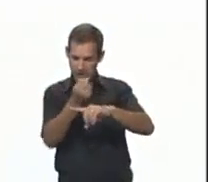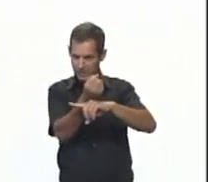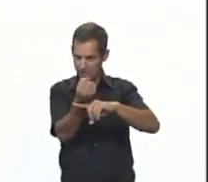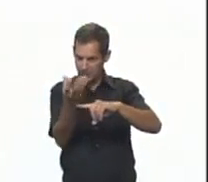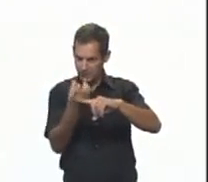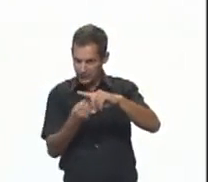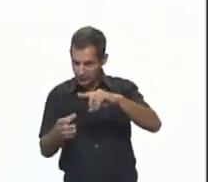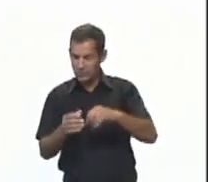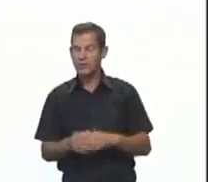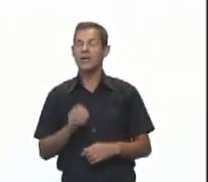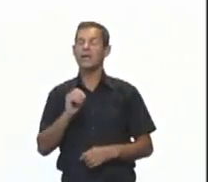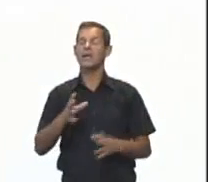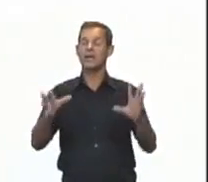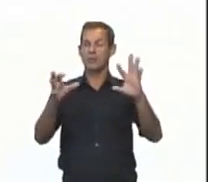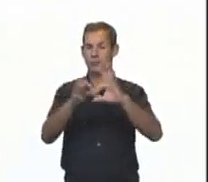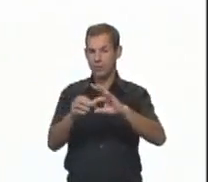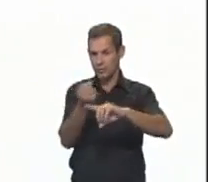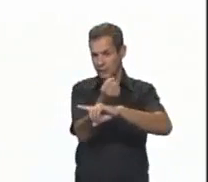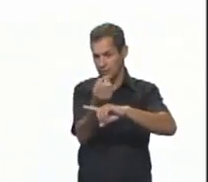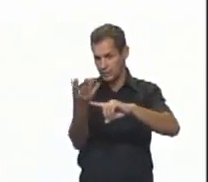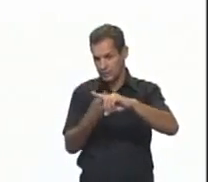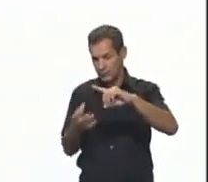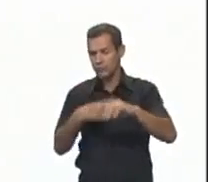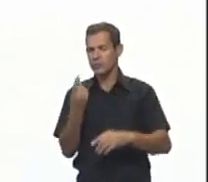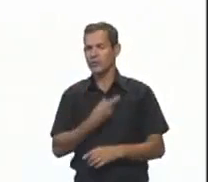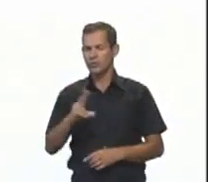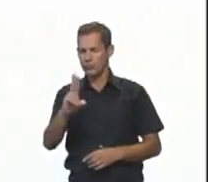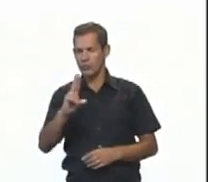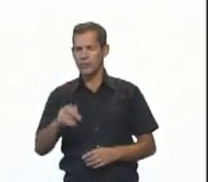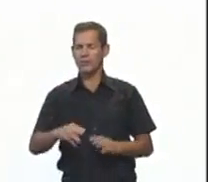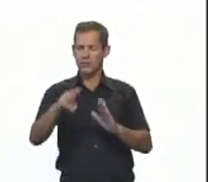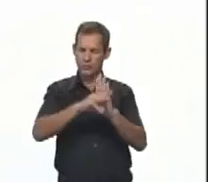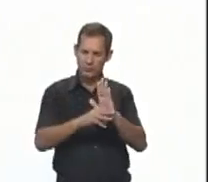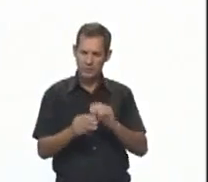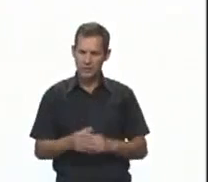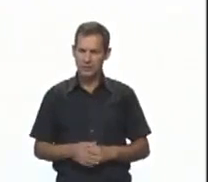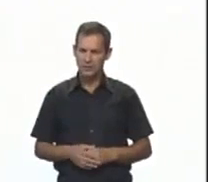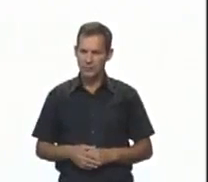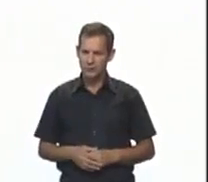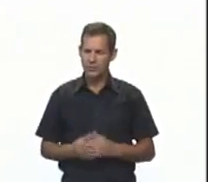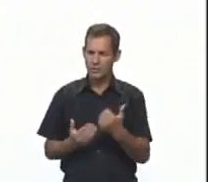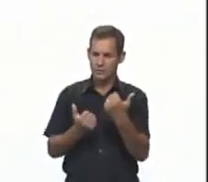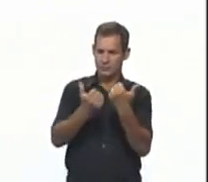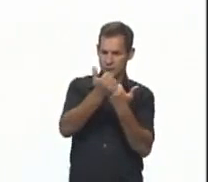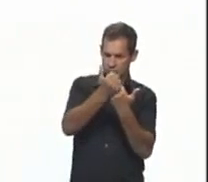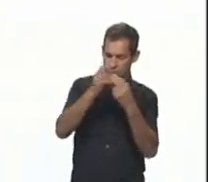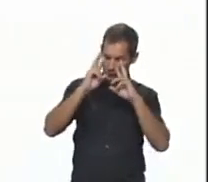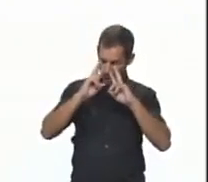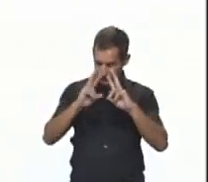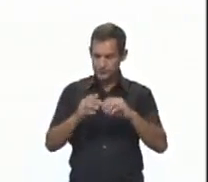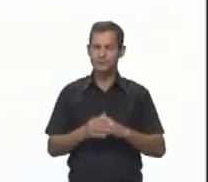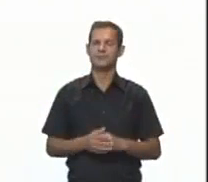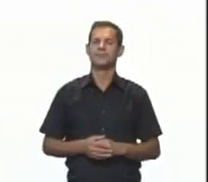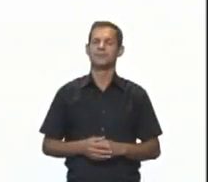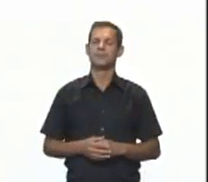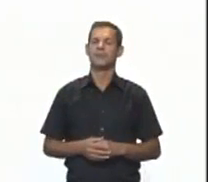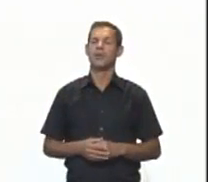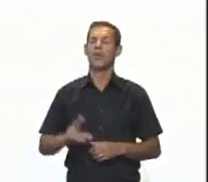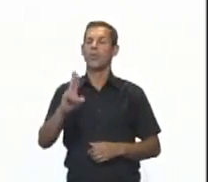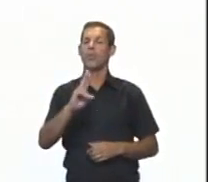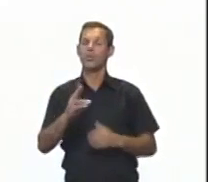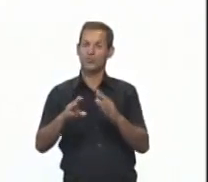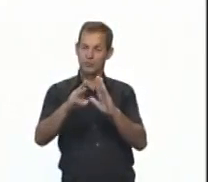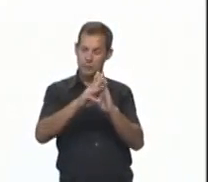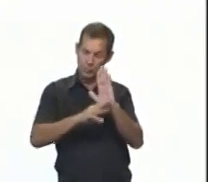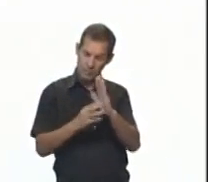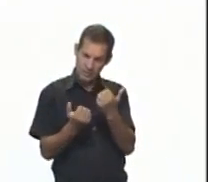função. E para integrar essa função, nós vamos utilizar o método da substituição. Utilizando,